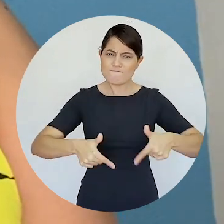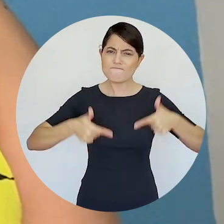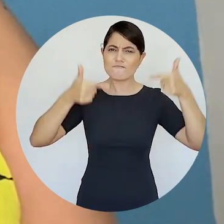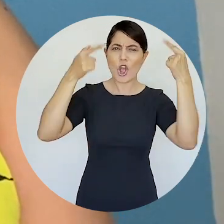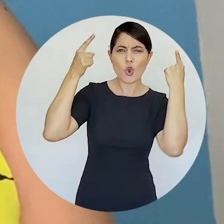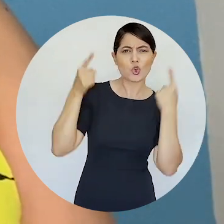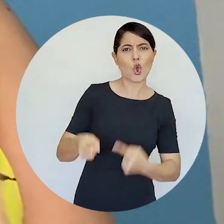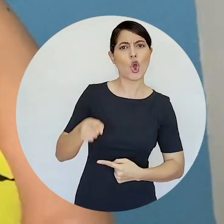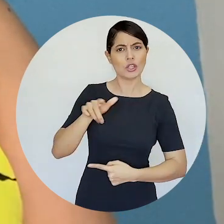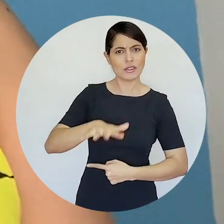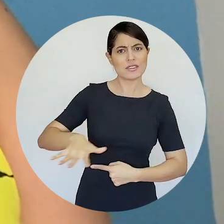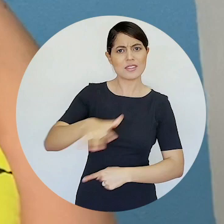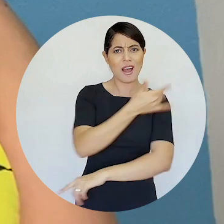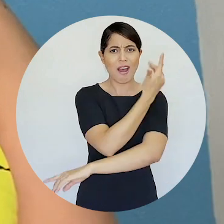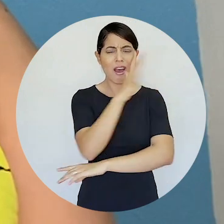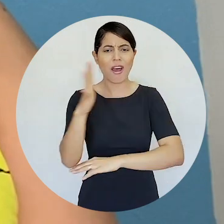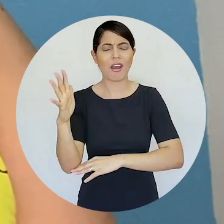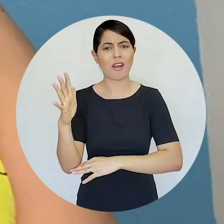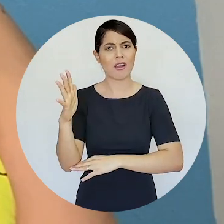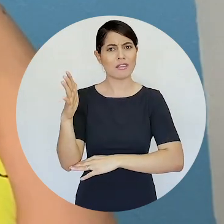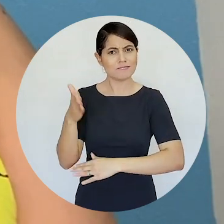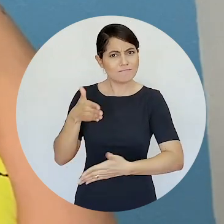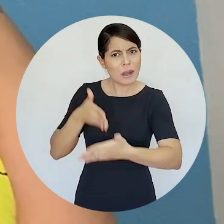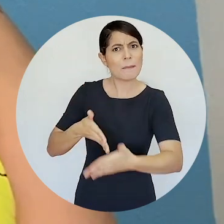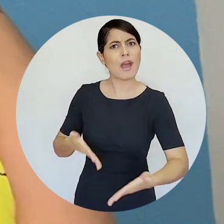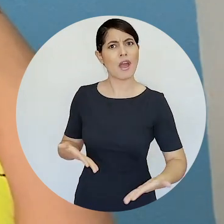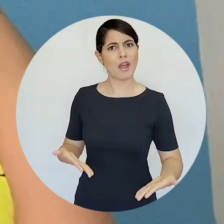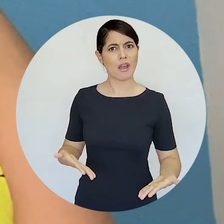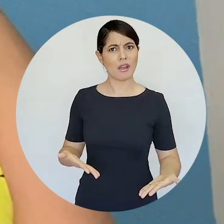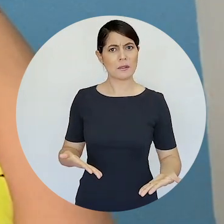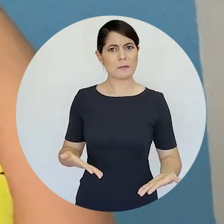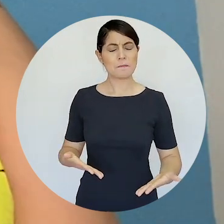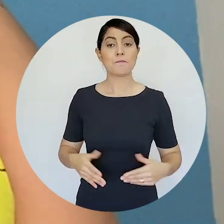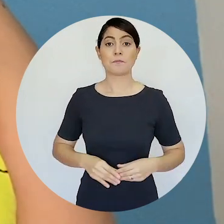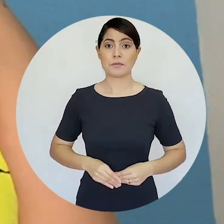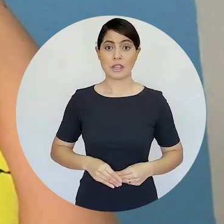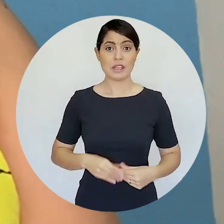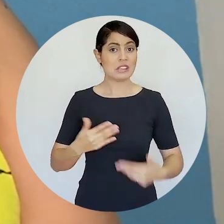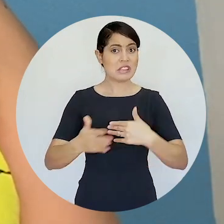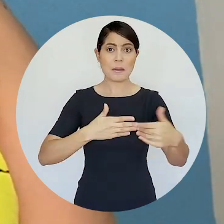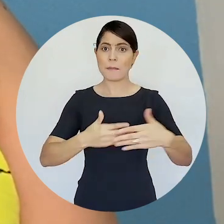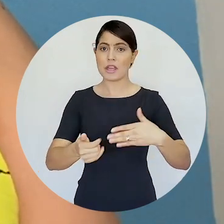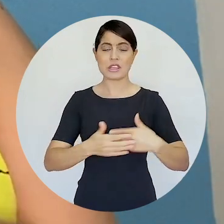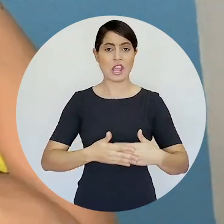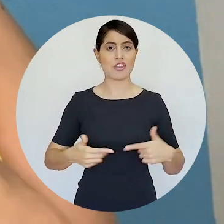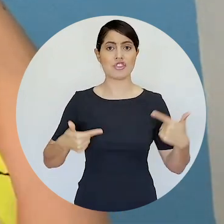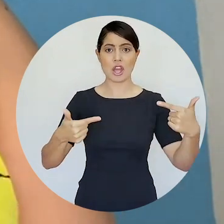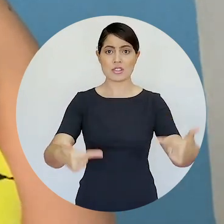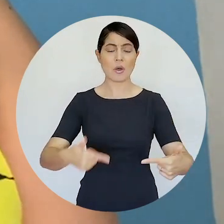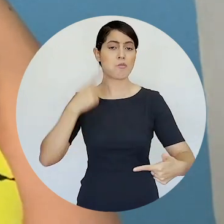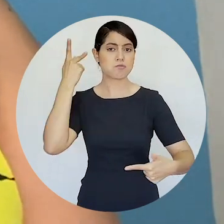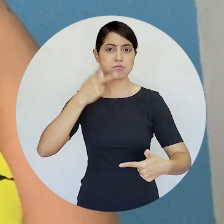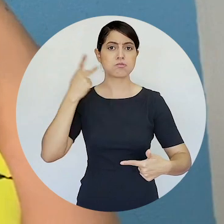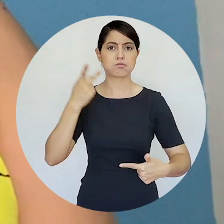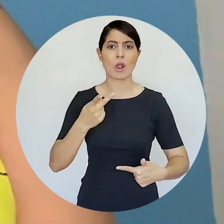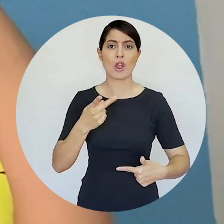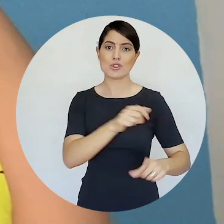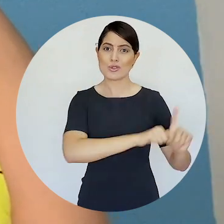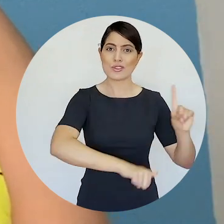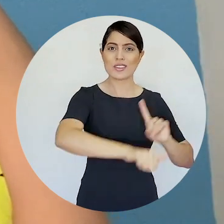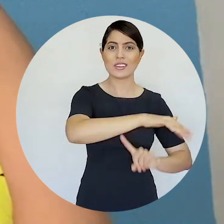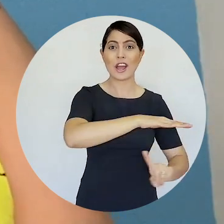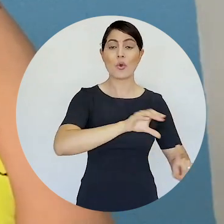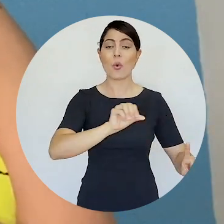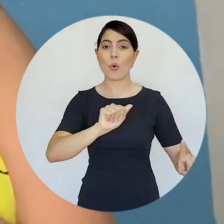sociedade se unir e reagir contra esse desmatamento ilimitado. Independentemente das políticas governamentais,